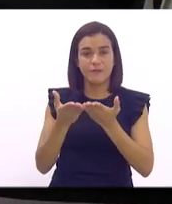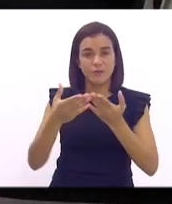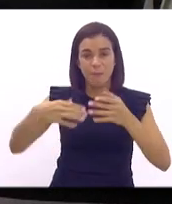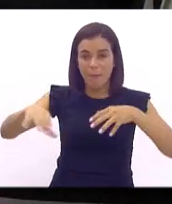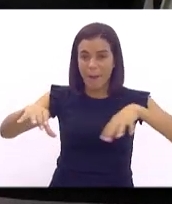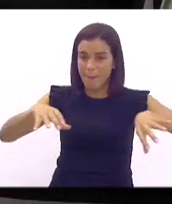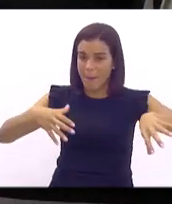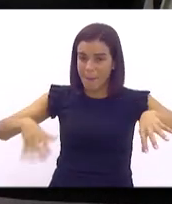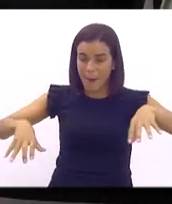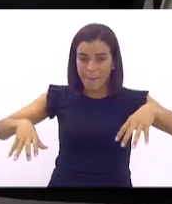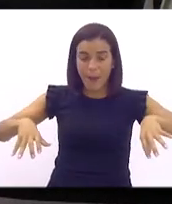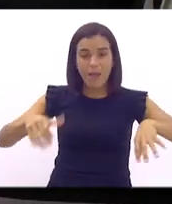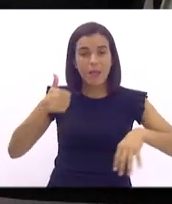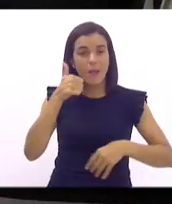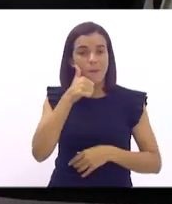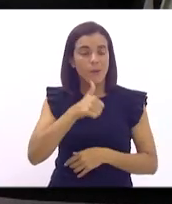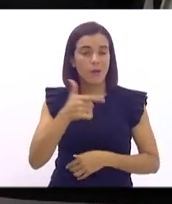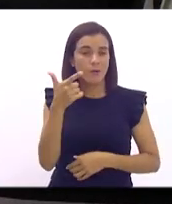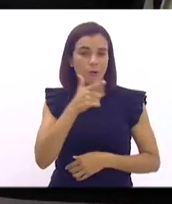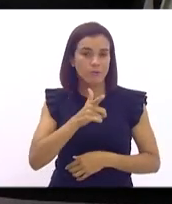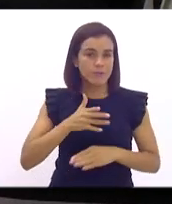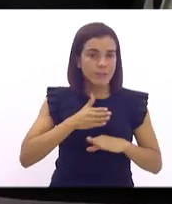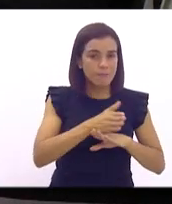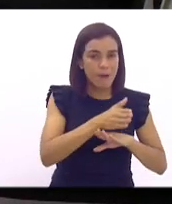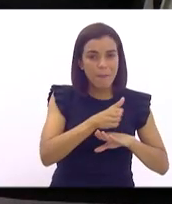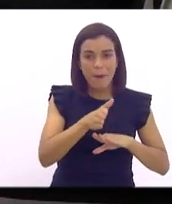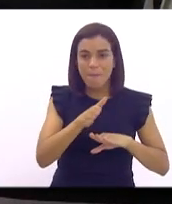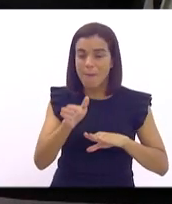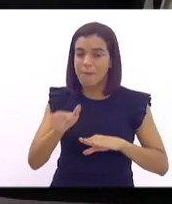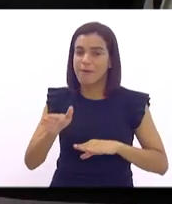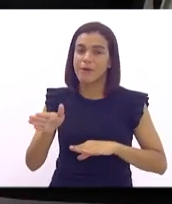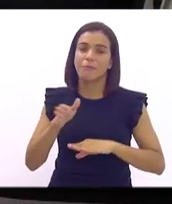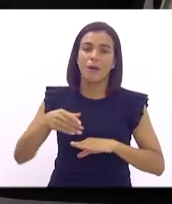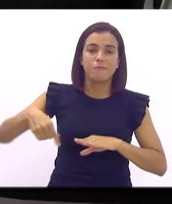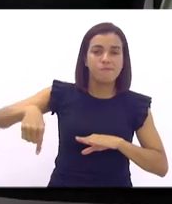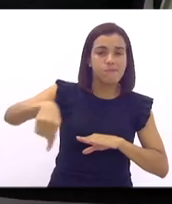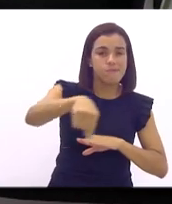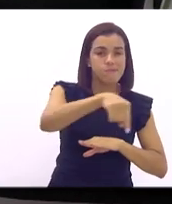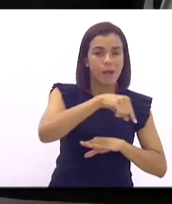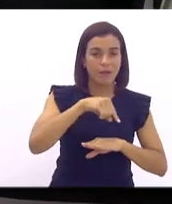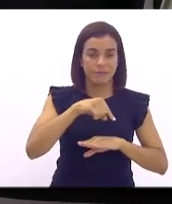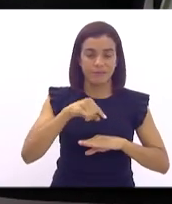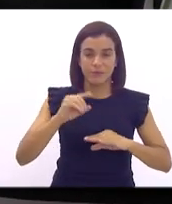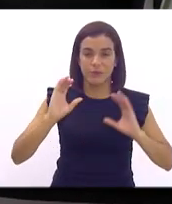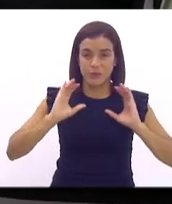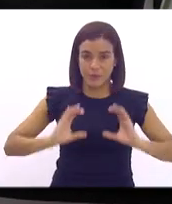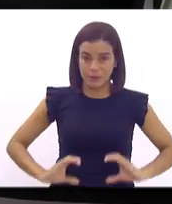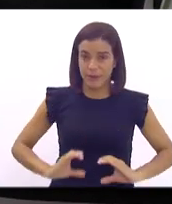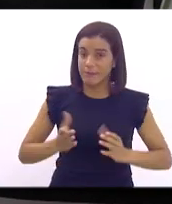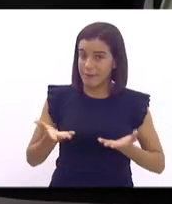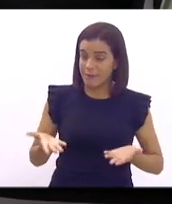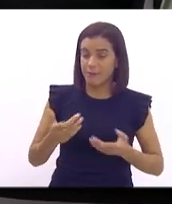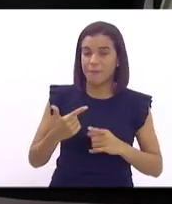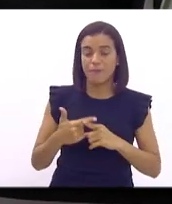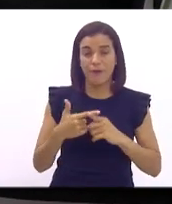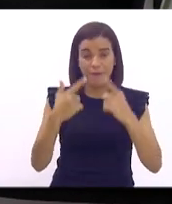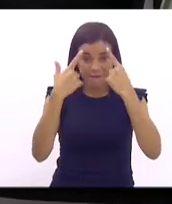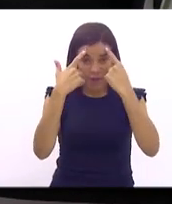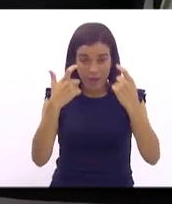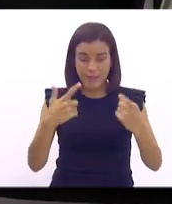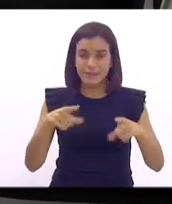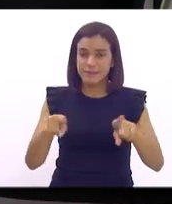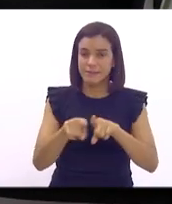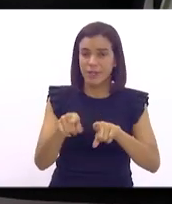essa mulher acesse o território também. Essa concepção de cidadania, de circular pelo território é muito importante, no caso de violência e em todos os